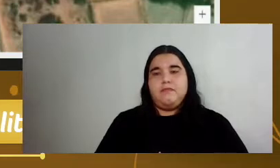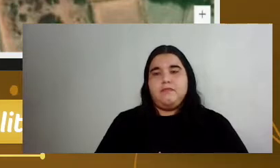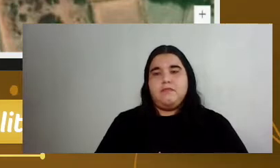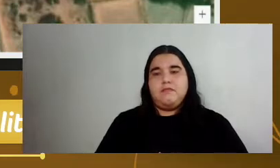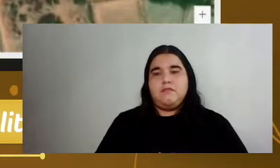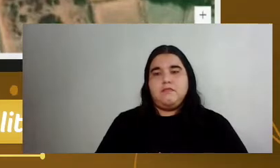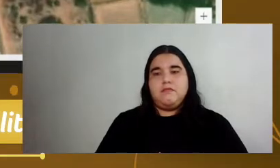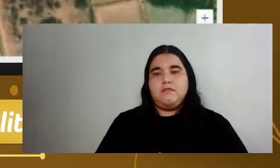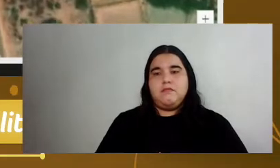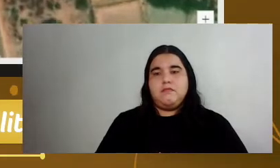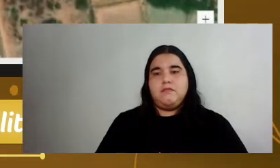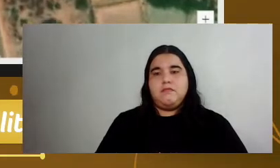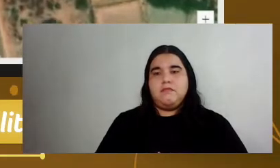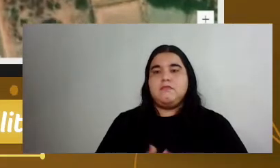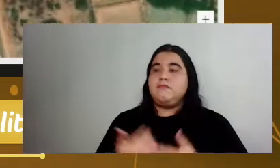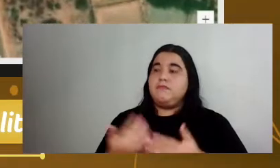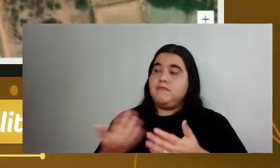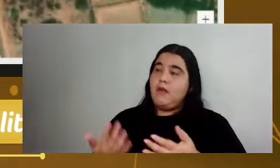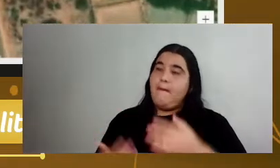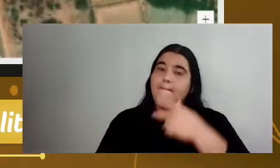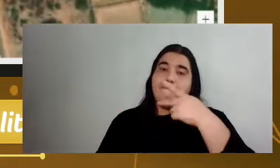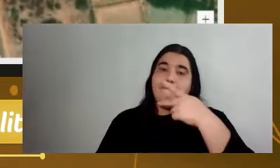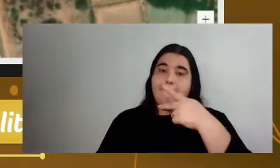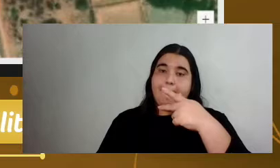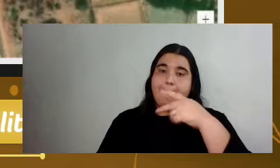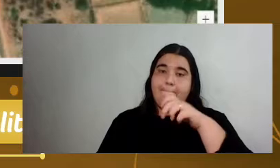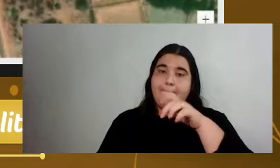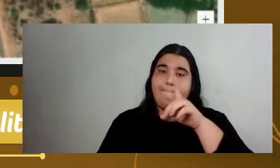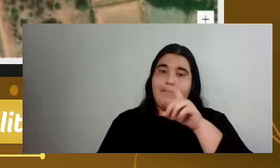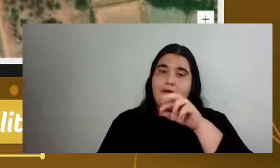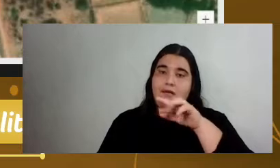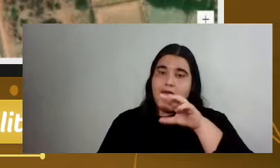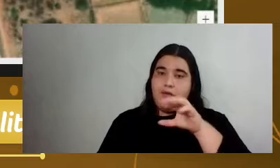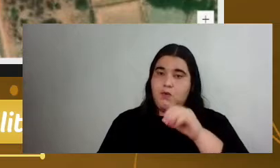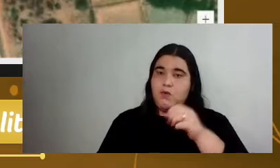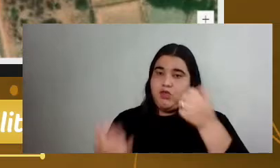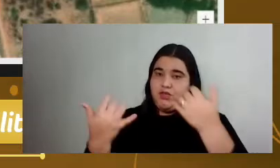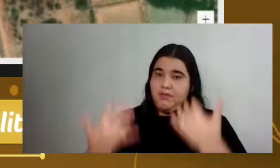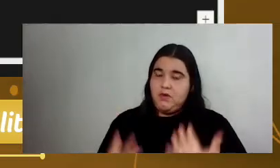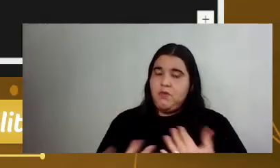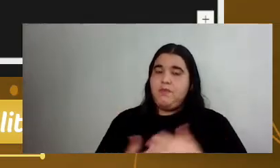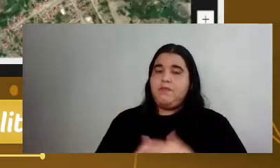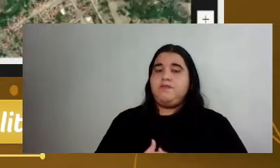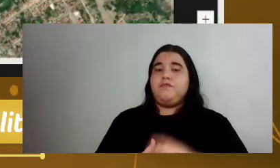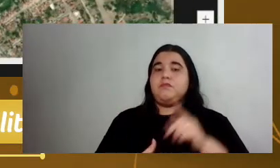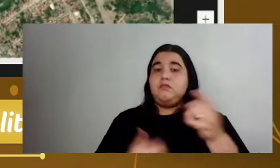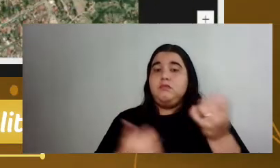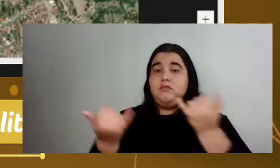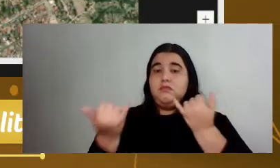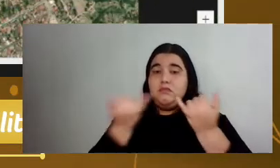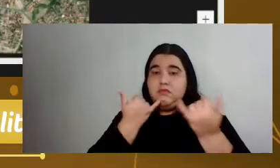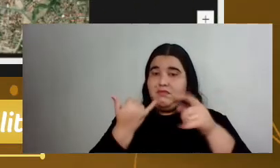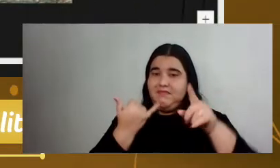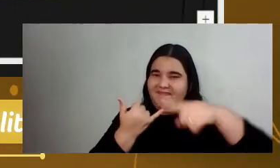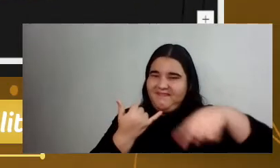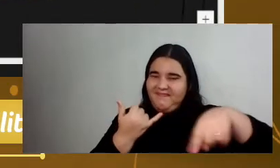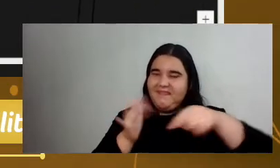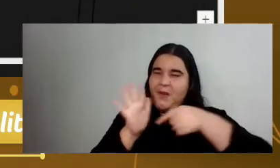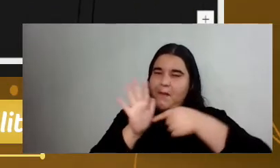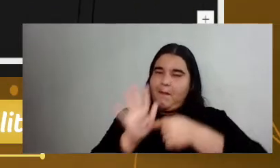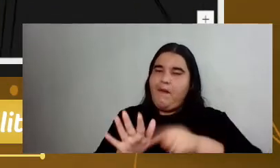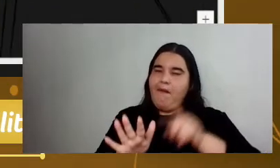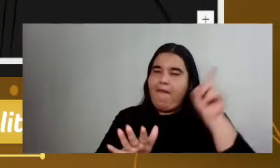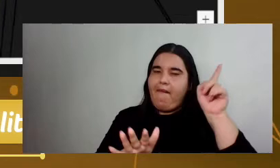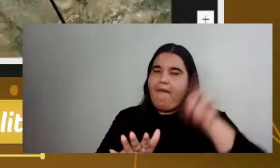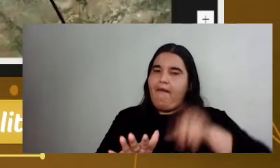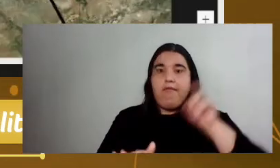Então, como bem disse o Pedro aí, a gente consegue, esses dados aqui é uma simulação, mas dá para a